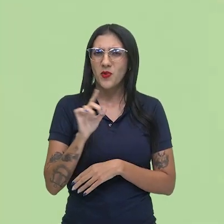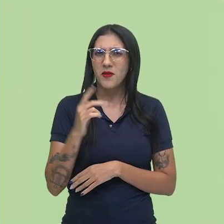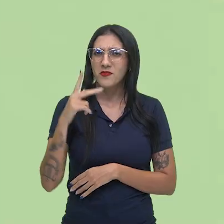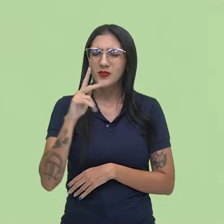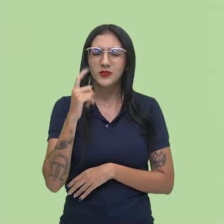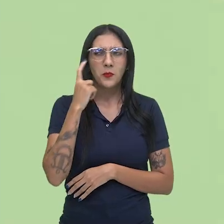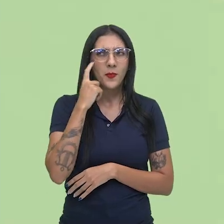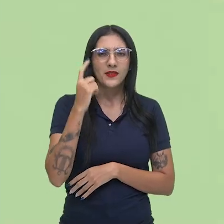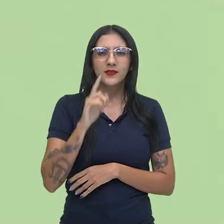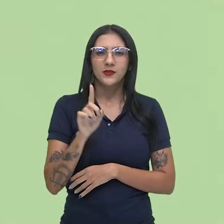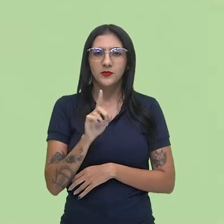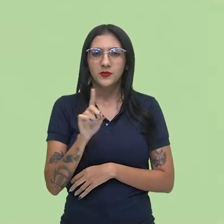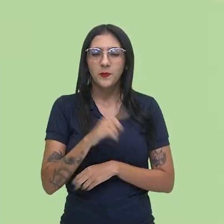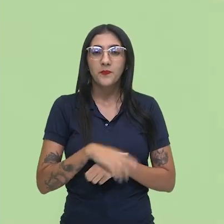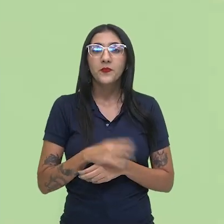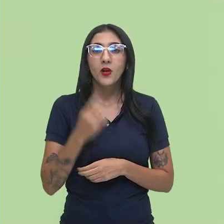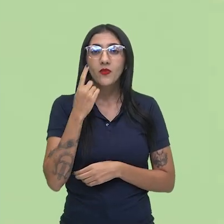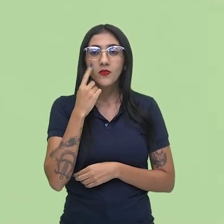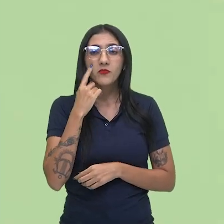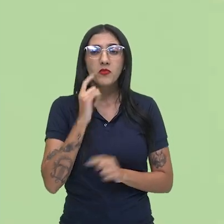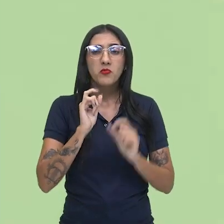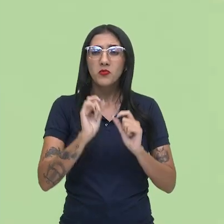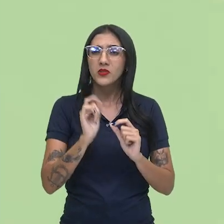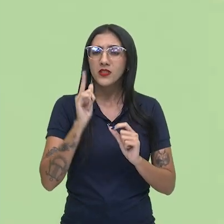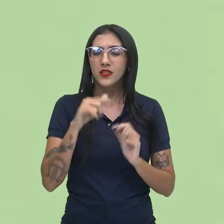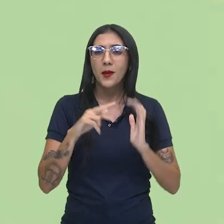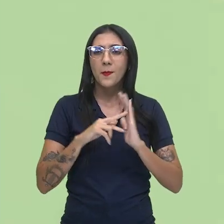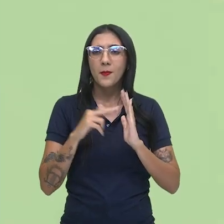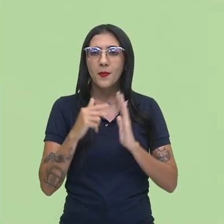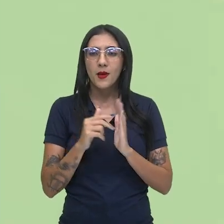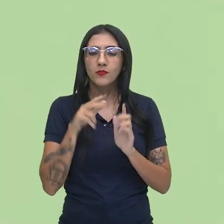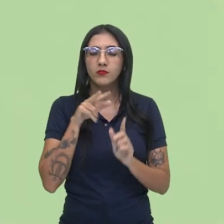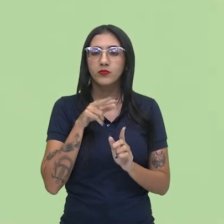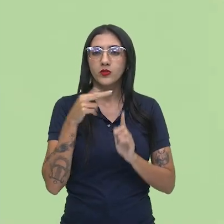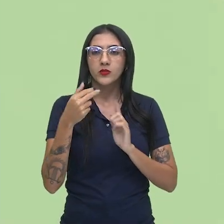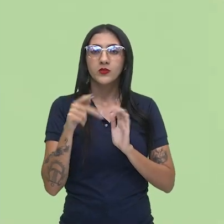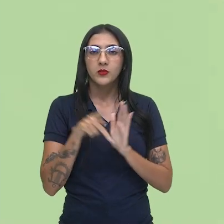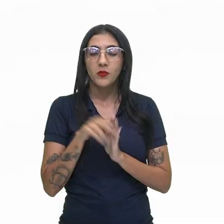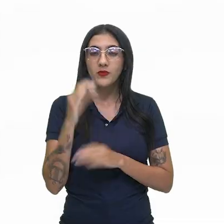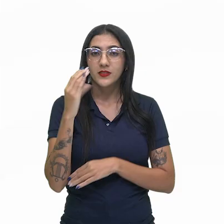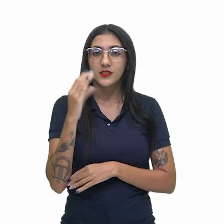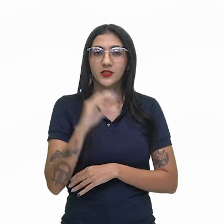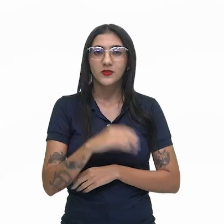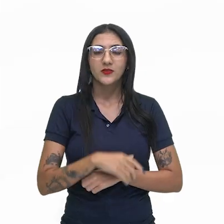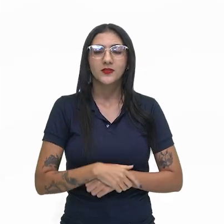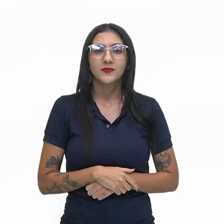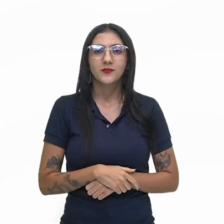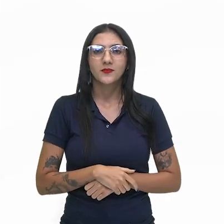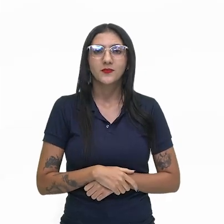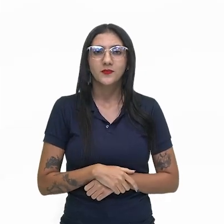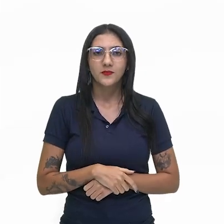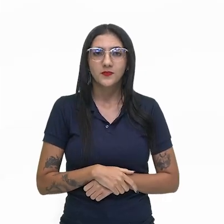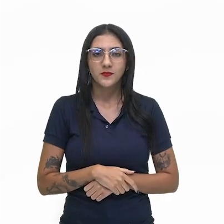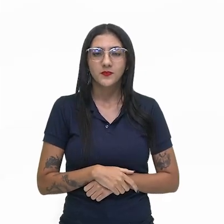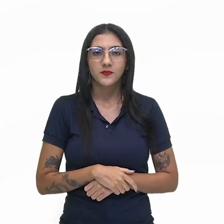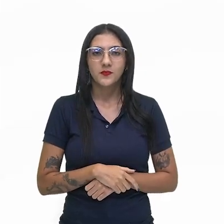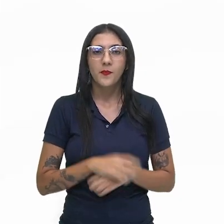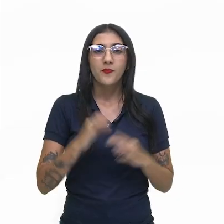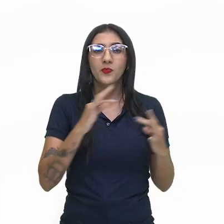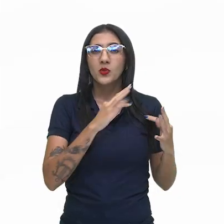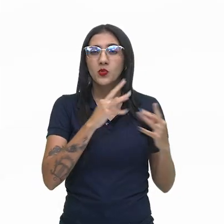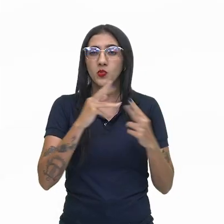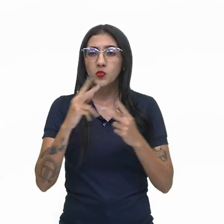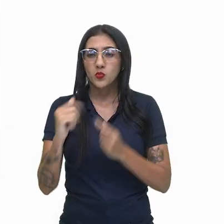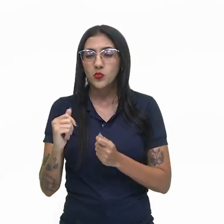não. Então, vamos ver o que é matéria sob o ponto de vista científico? É tudo que